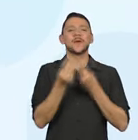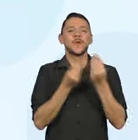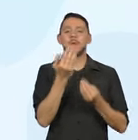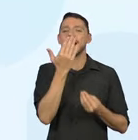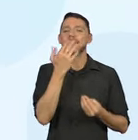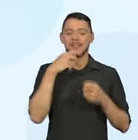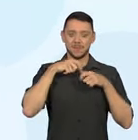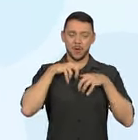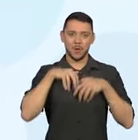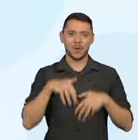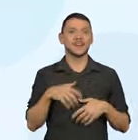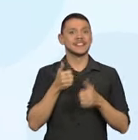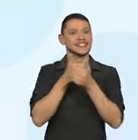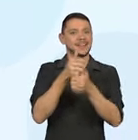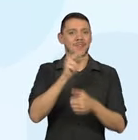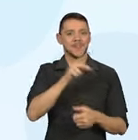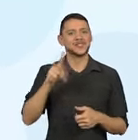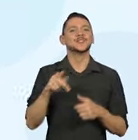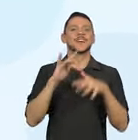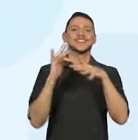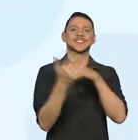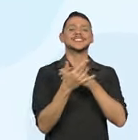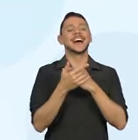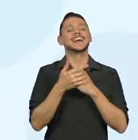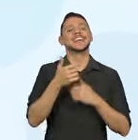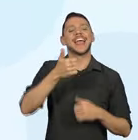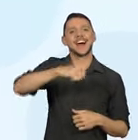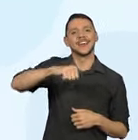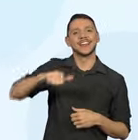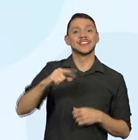redes sociais e manda para avaliação. Semana que vem